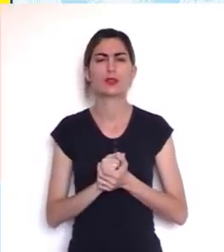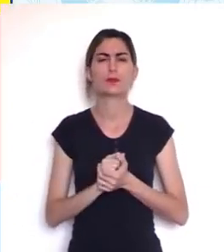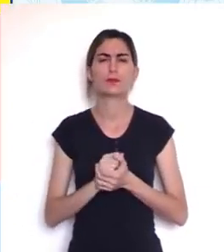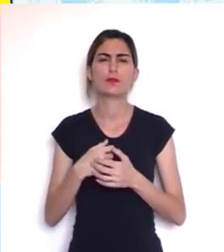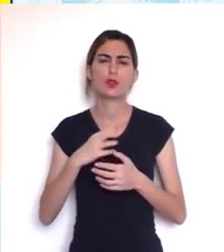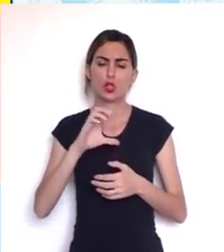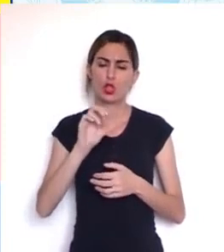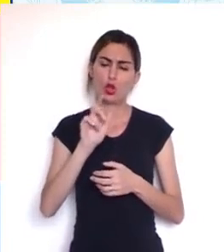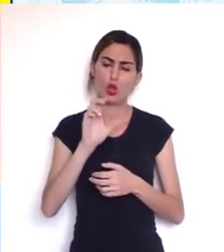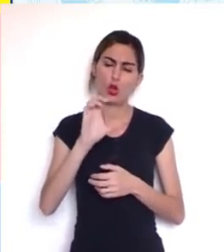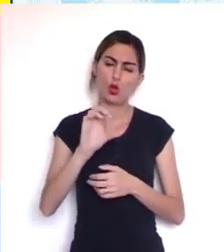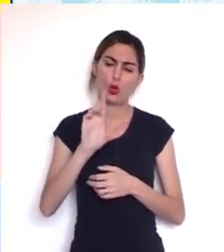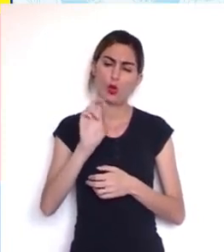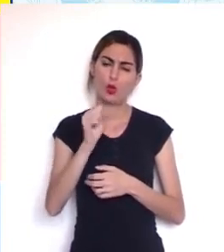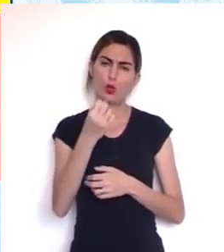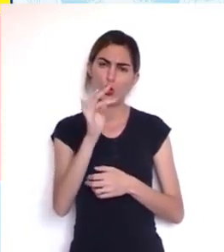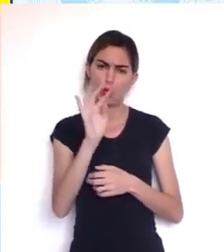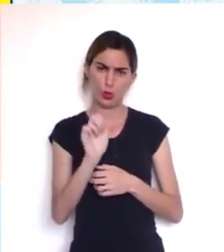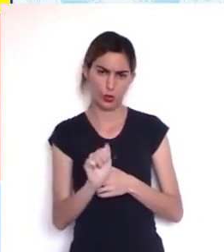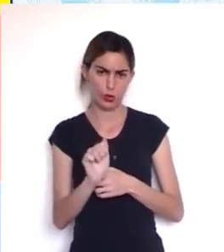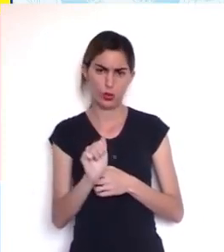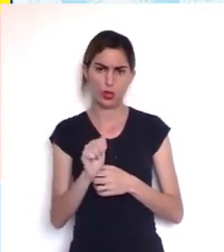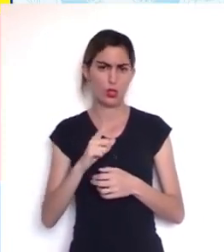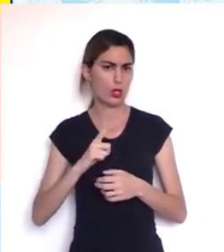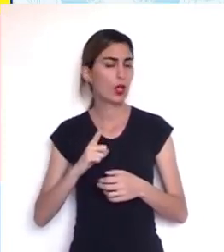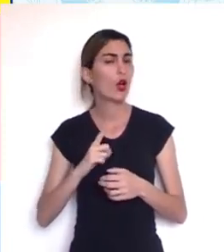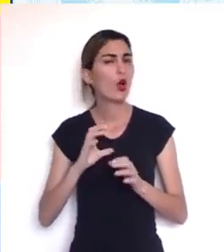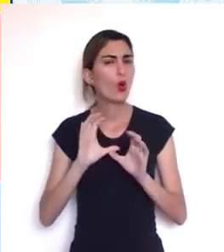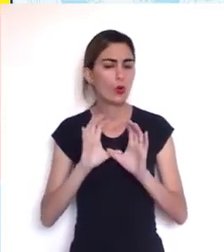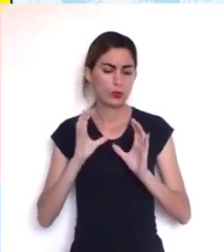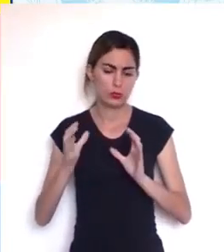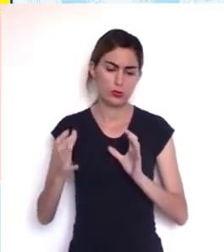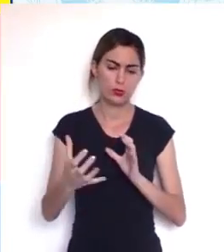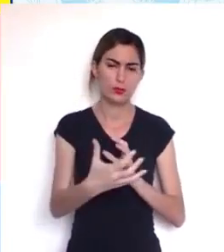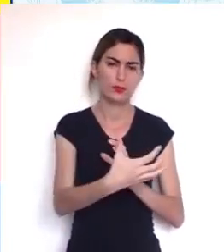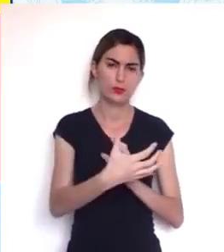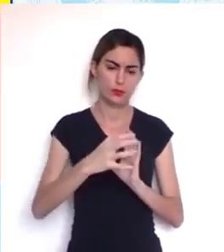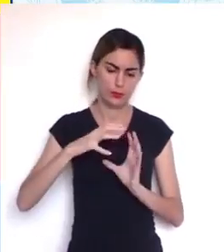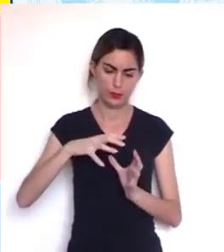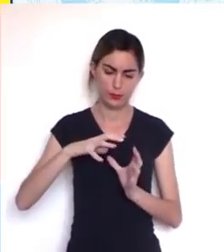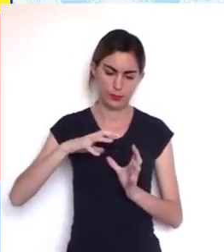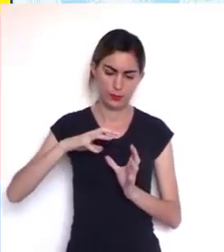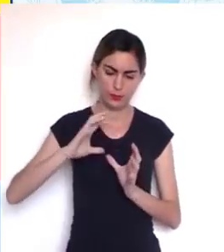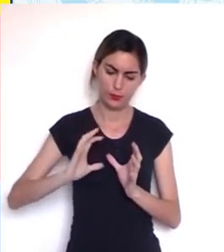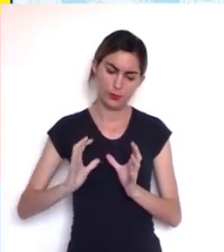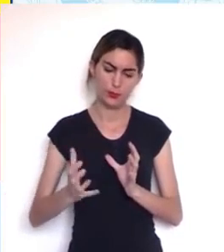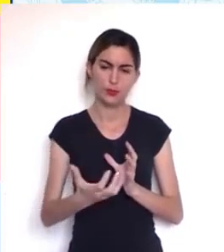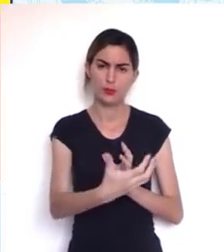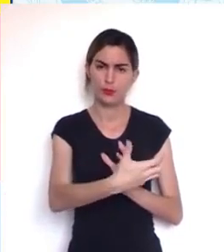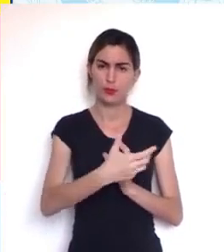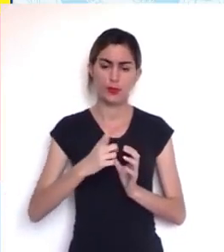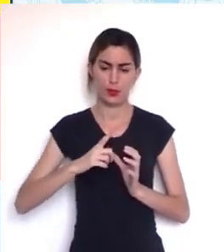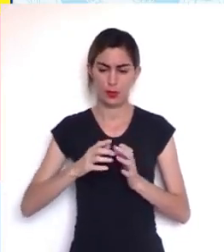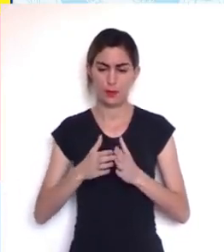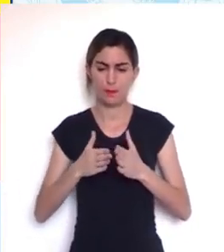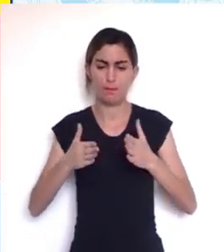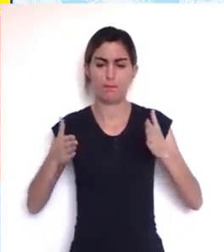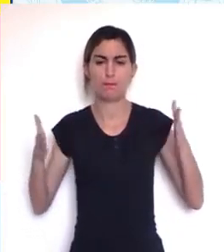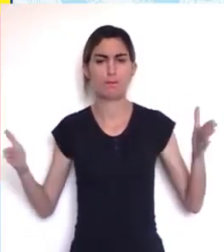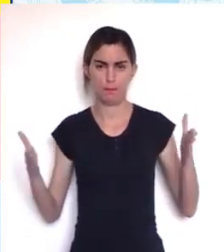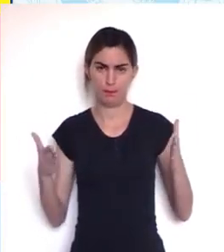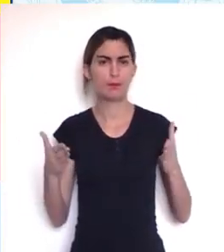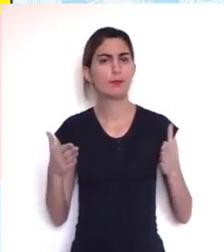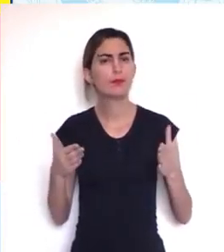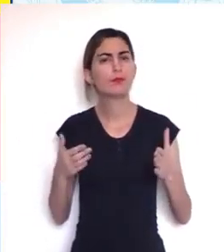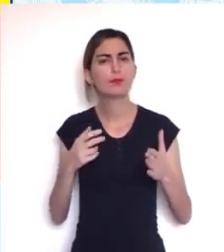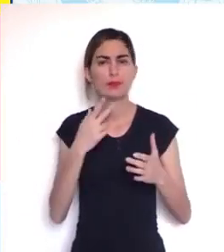observar, que a crosta continental ela está nos continentes, né? E ela tem um espaço